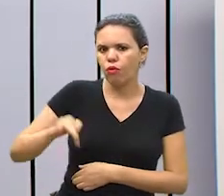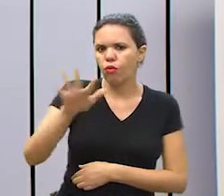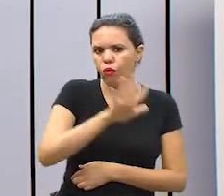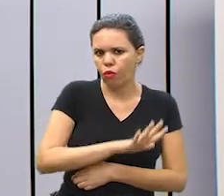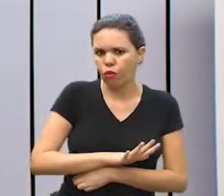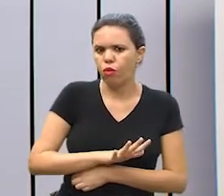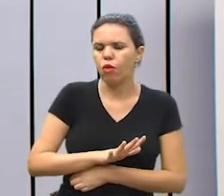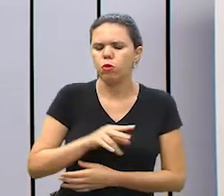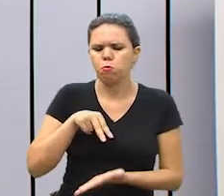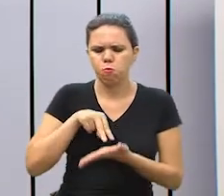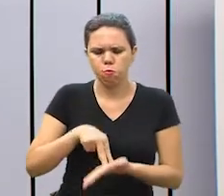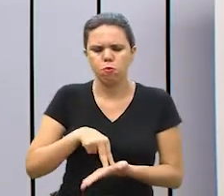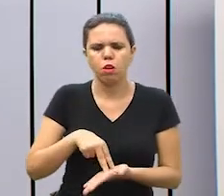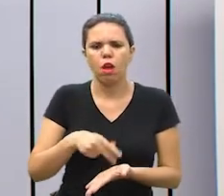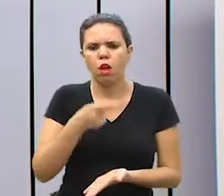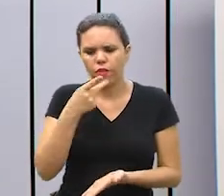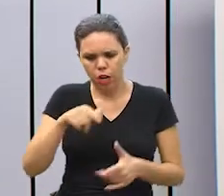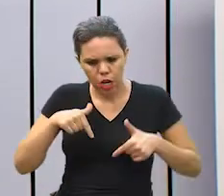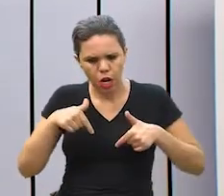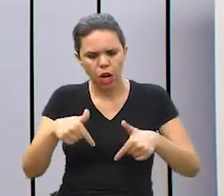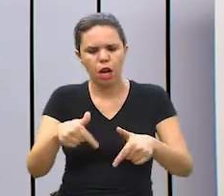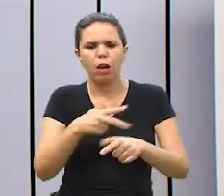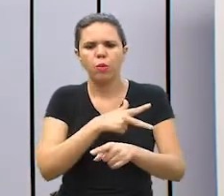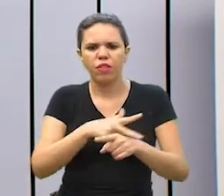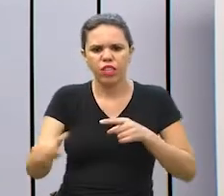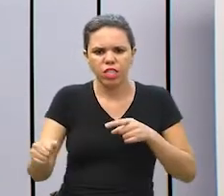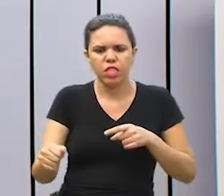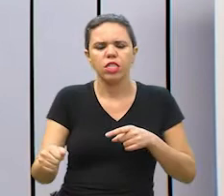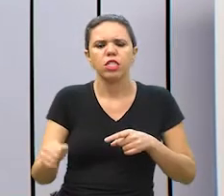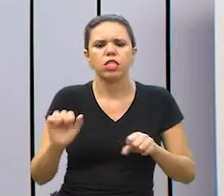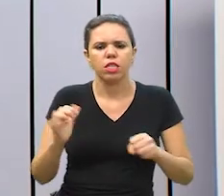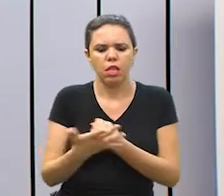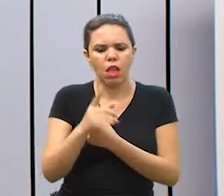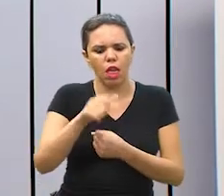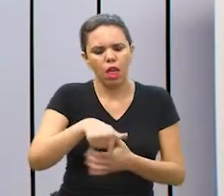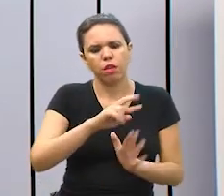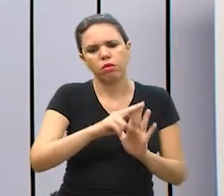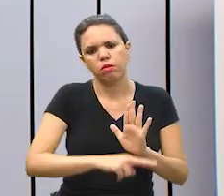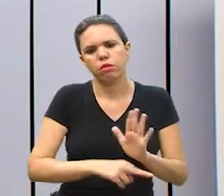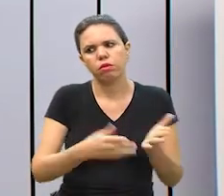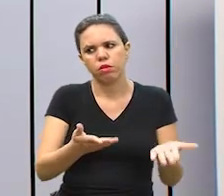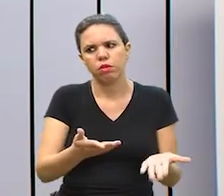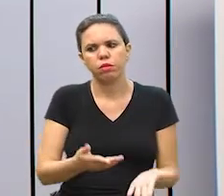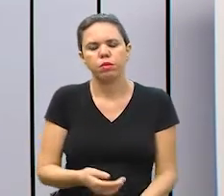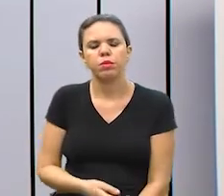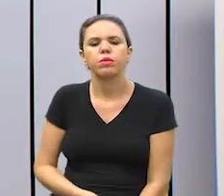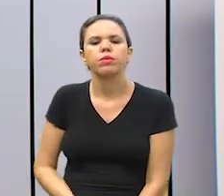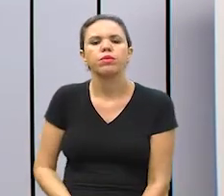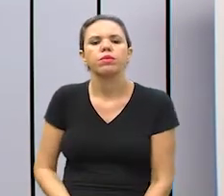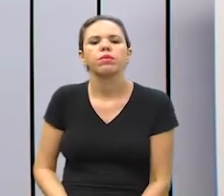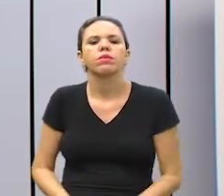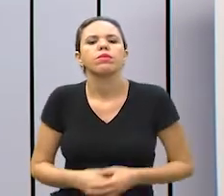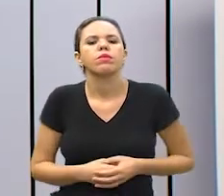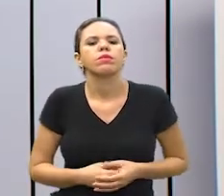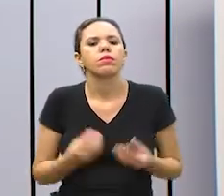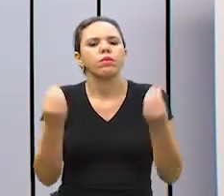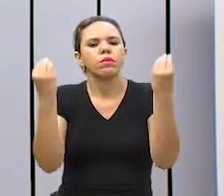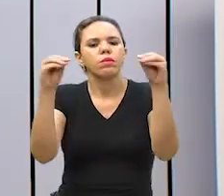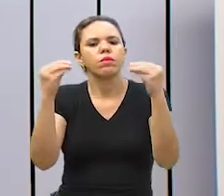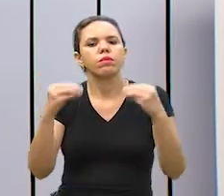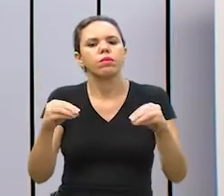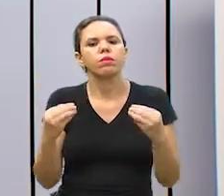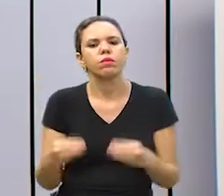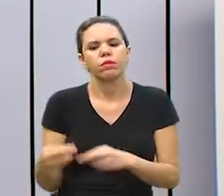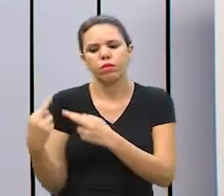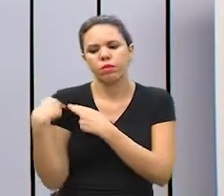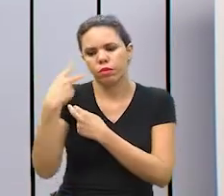de pulso. Falou, não, o enfrentamento da pandemia vai ser desse jeito. E aí você tira, né, você coloca nas costas de